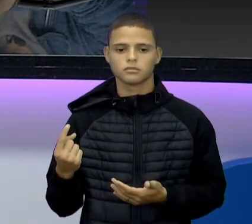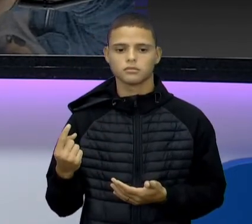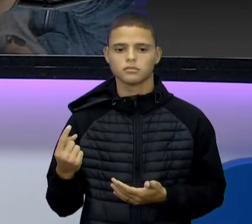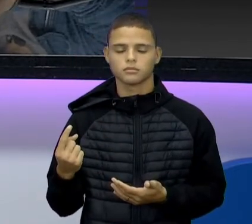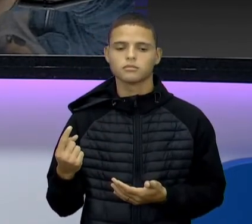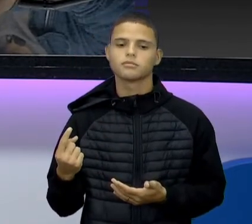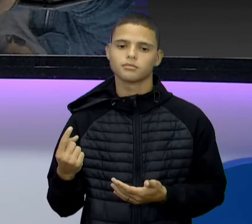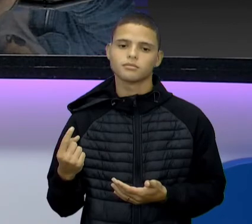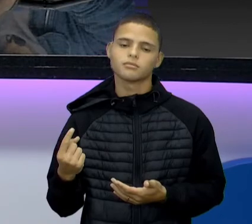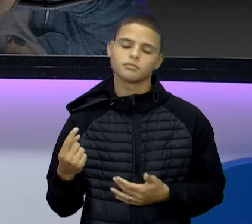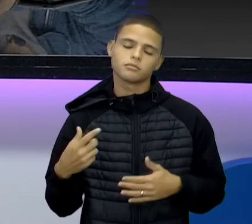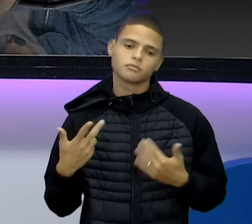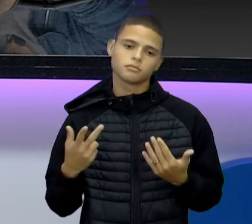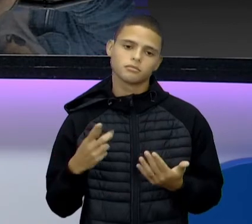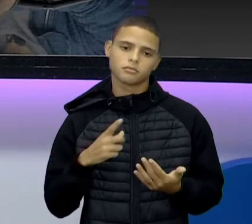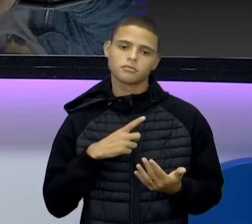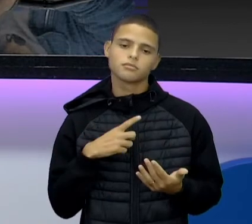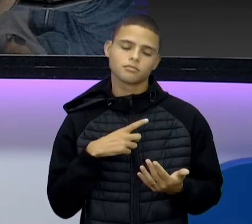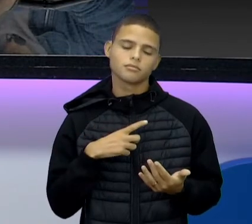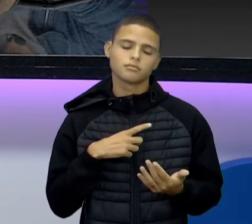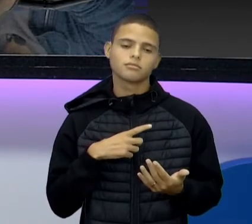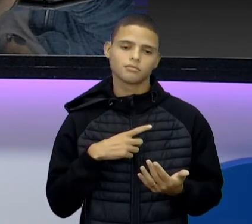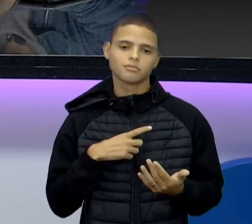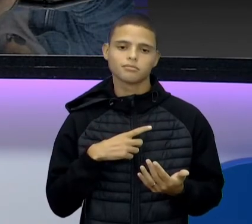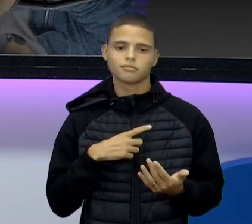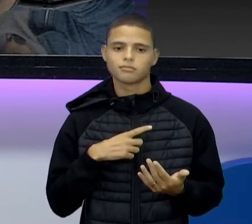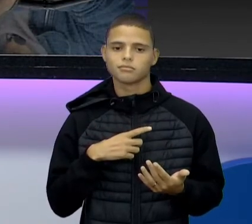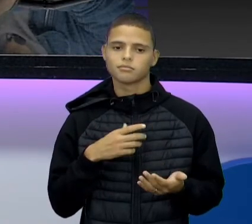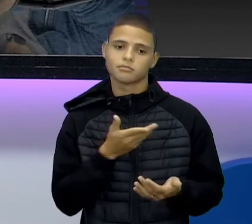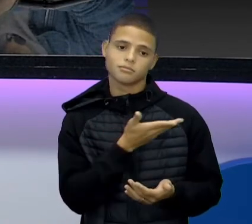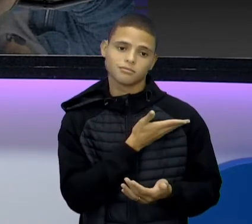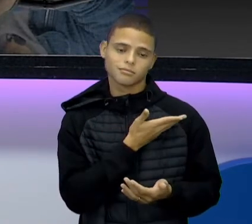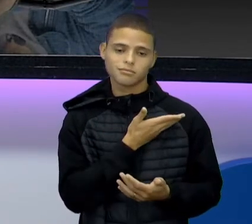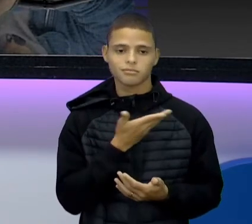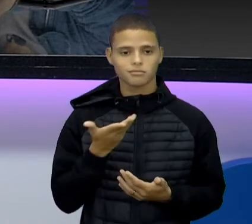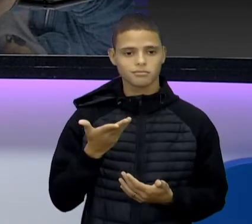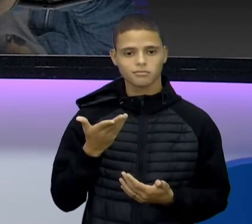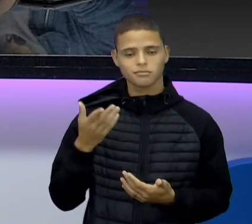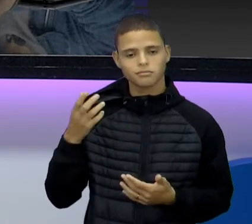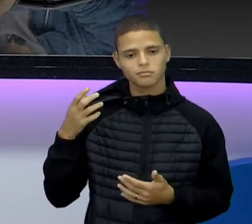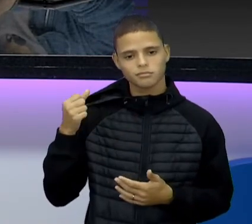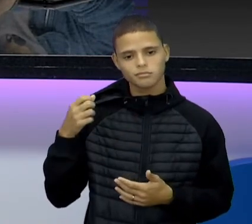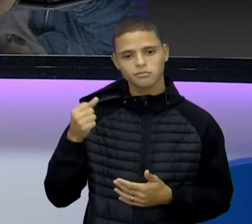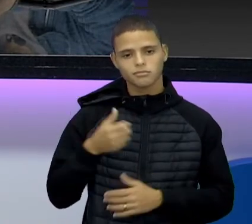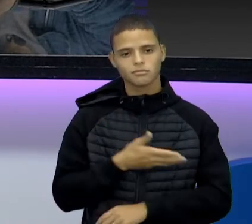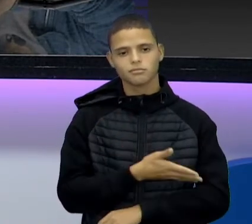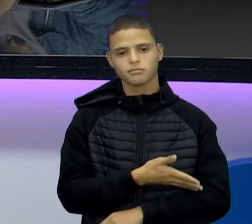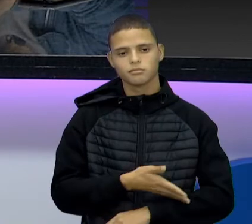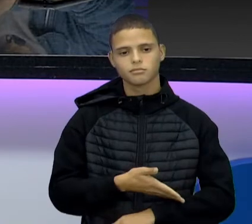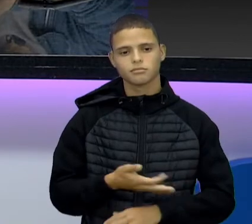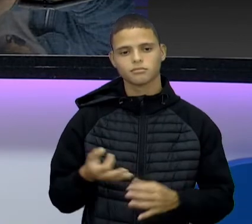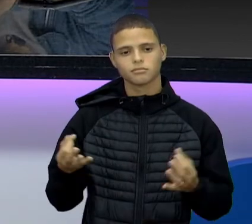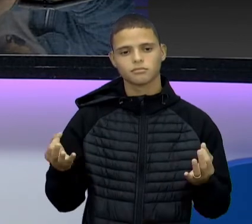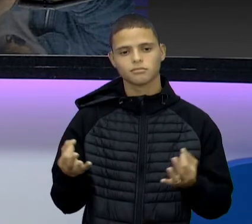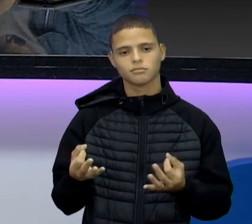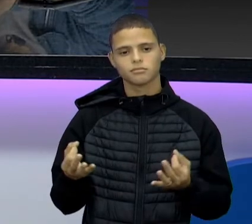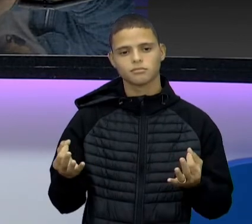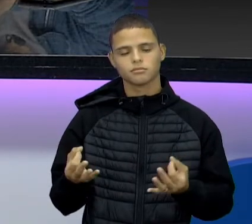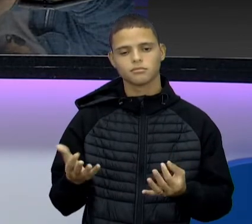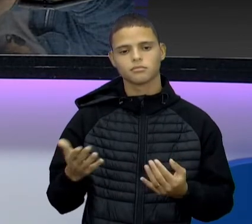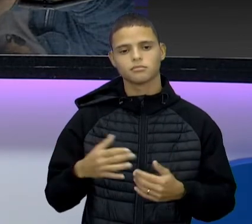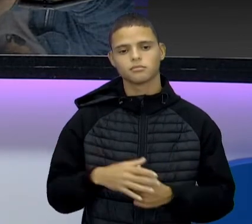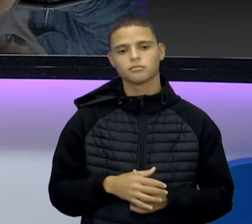tá bom, não. Eu tenho até um amigo negro. Bom. Eu não falo, eu tenho até um amigo branco. Perfeito, né?